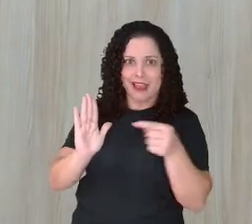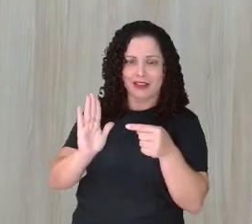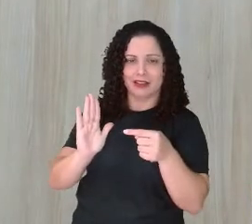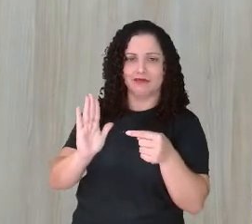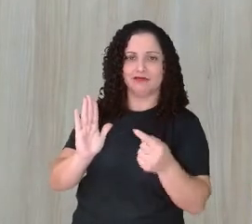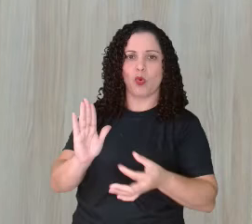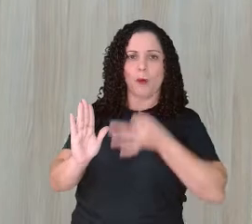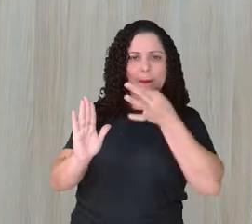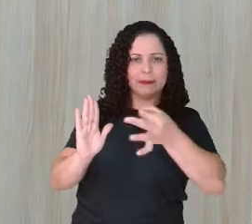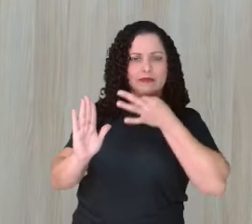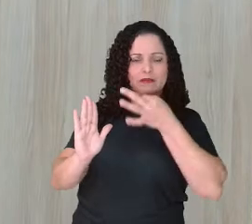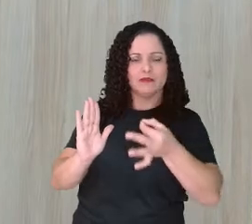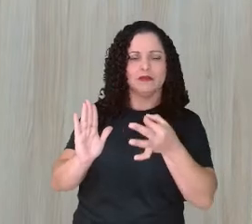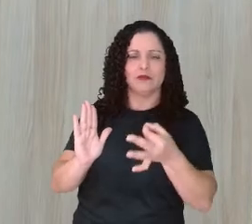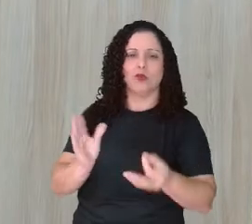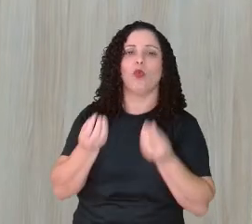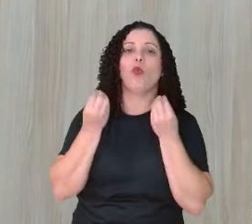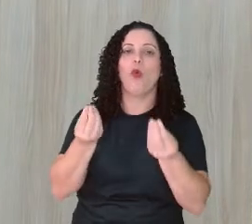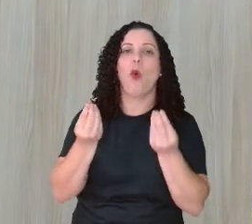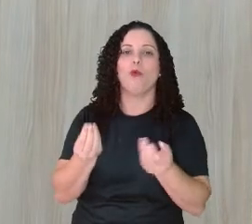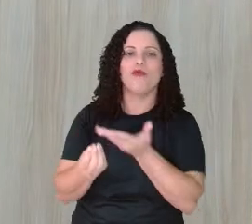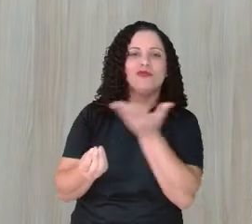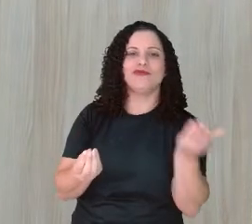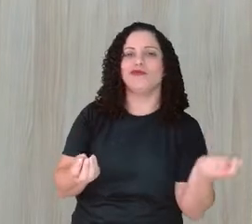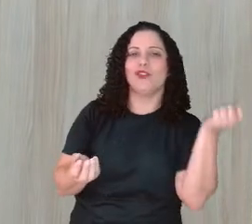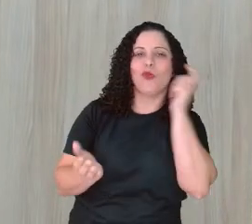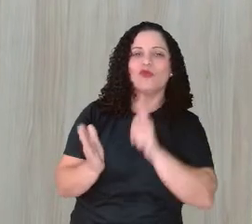textual argumentativo, você pode cair,